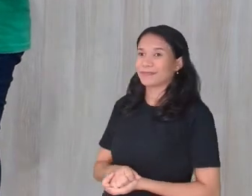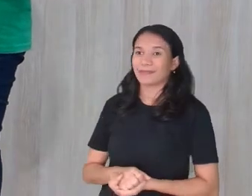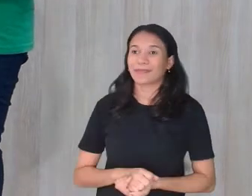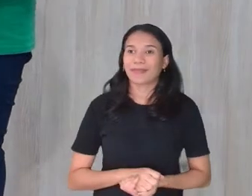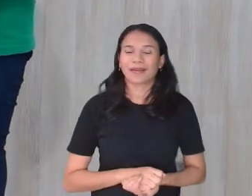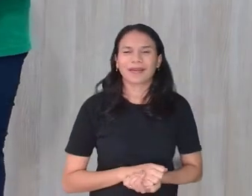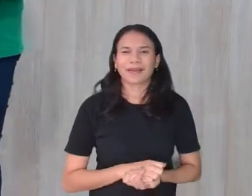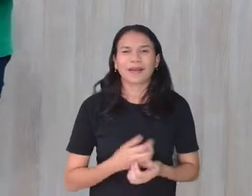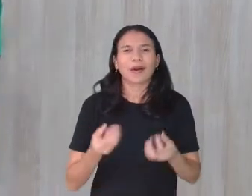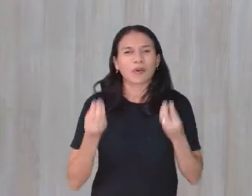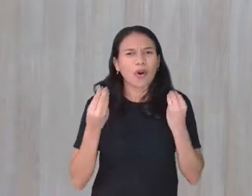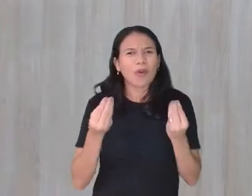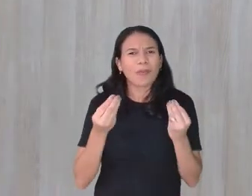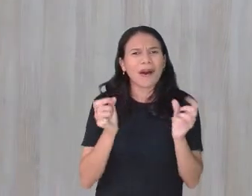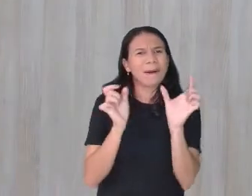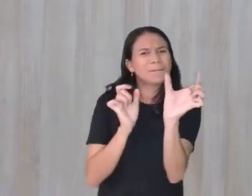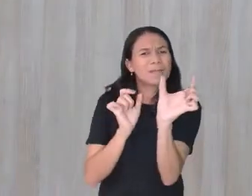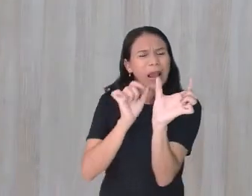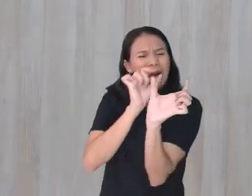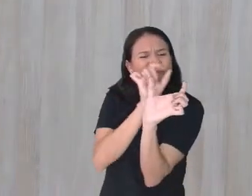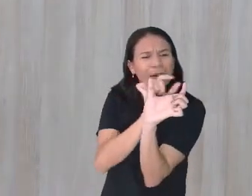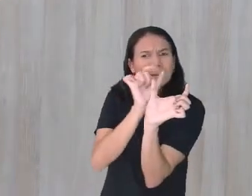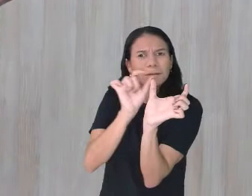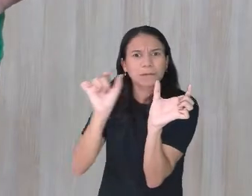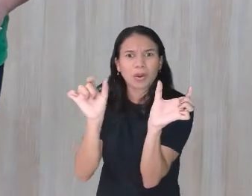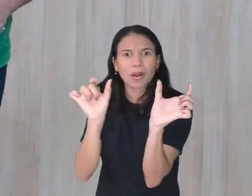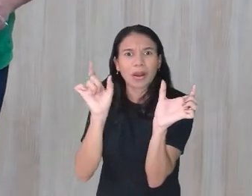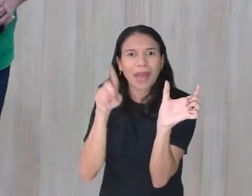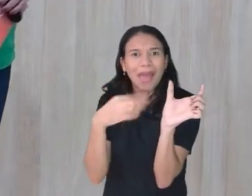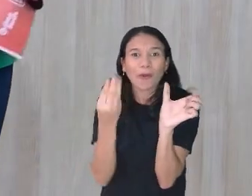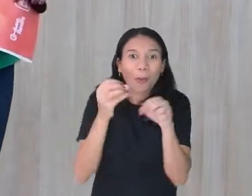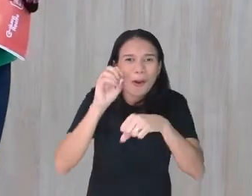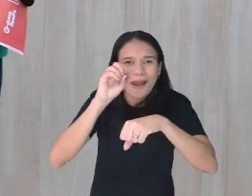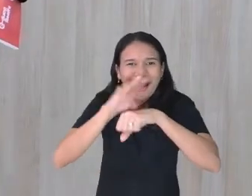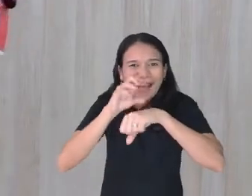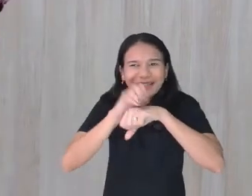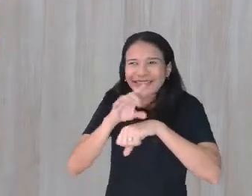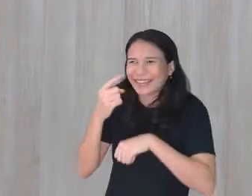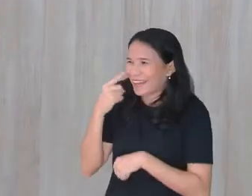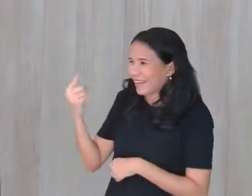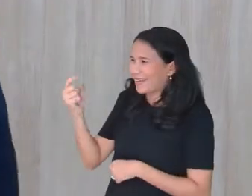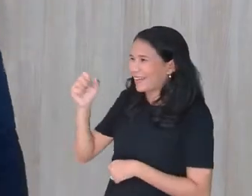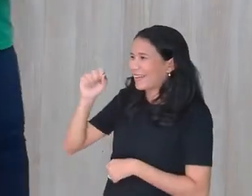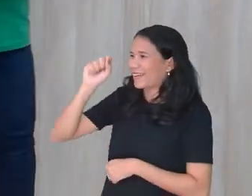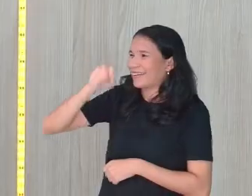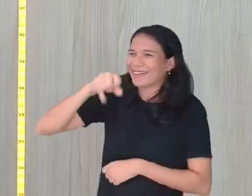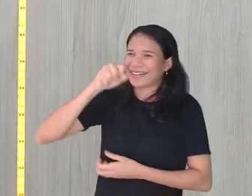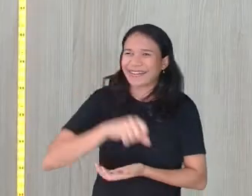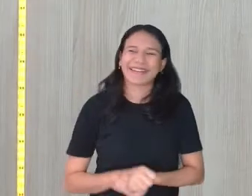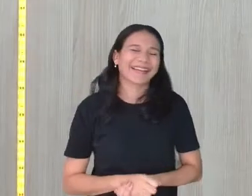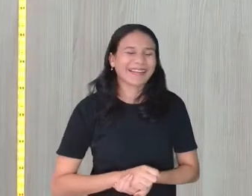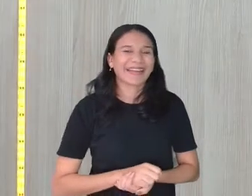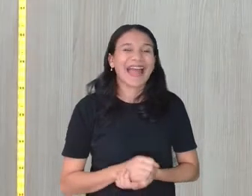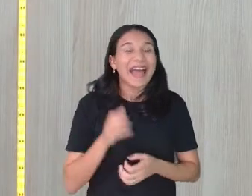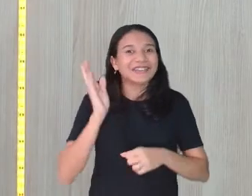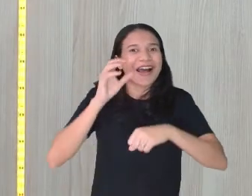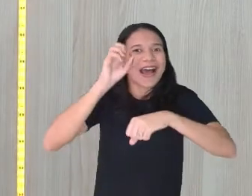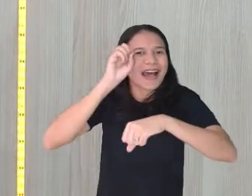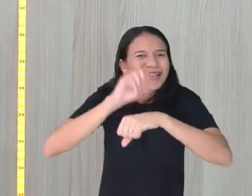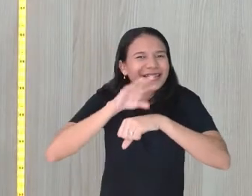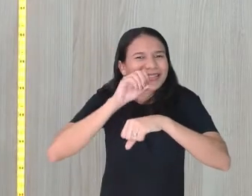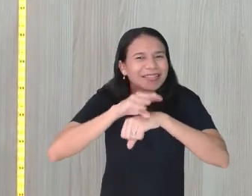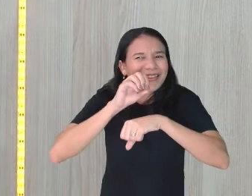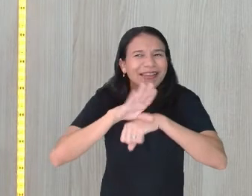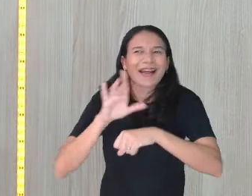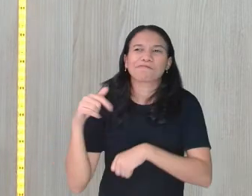Reficofage. Nessa palavrinha era um bizu. Não era, professora Cláudia? Era, professora Isabel. Então, ele já dava esses